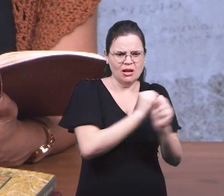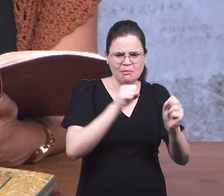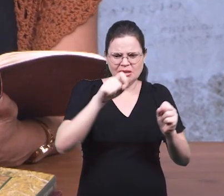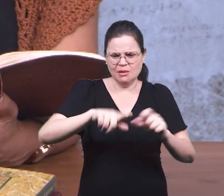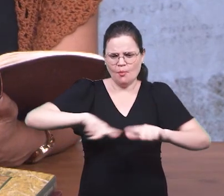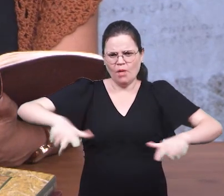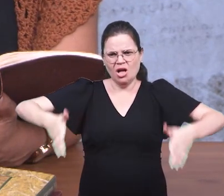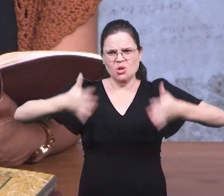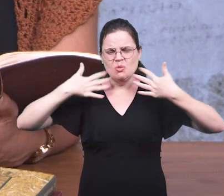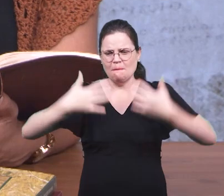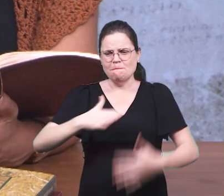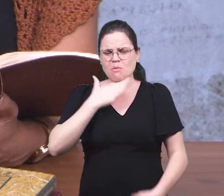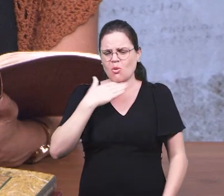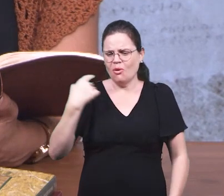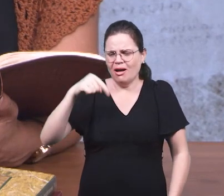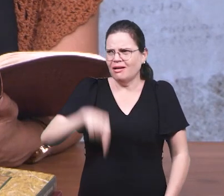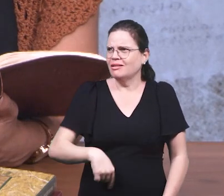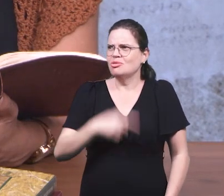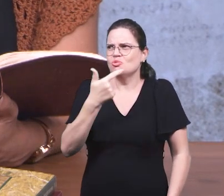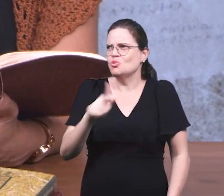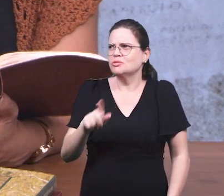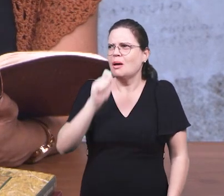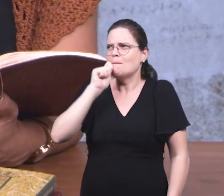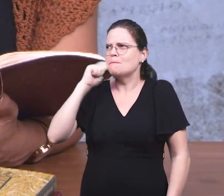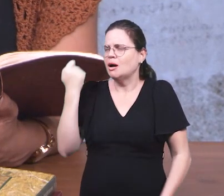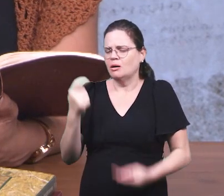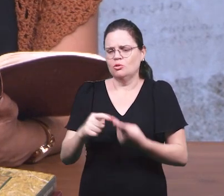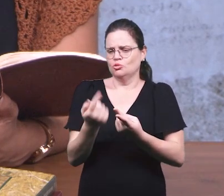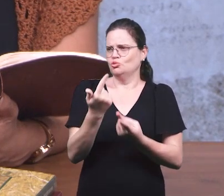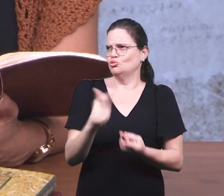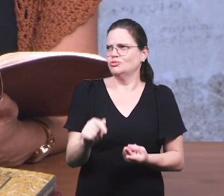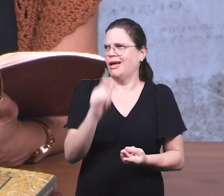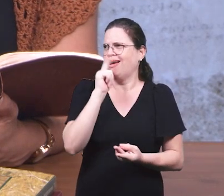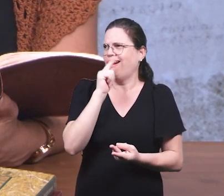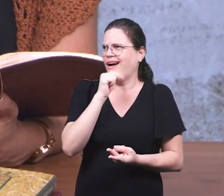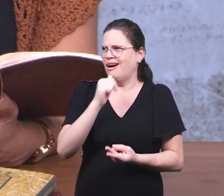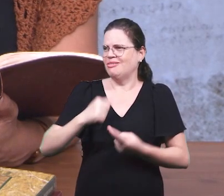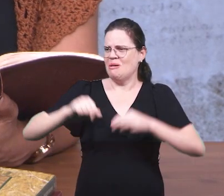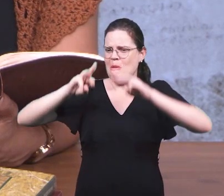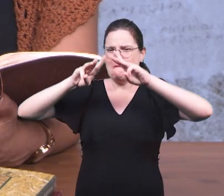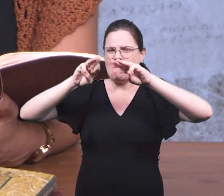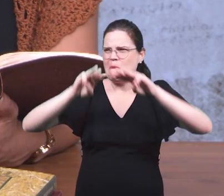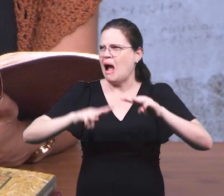deserto? Pois aqui nem pão nem água há, e a nossa